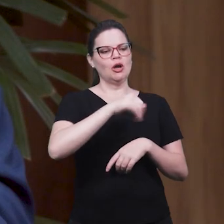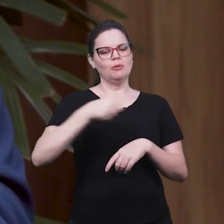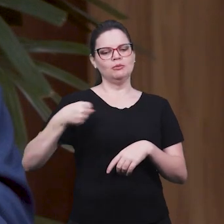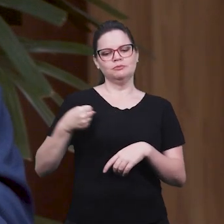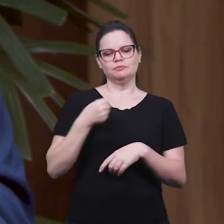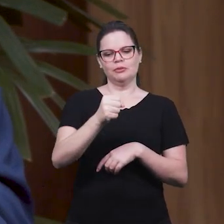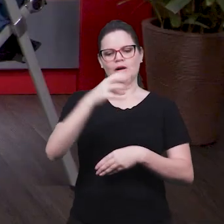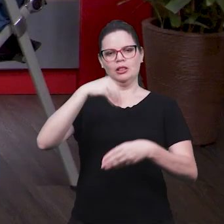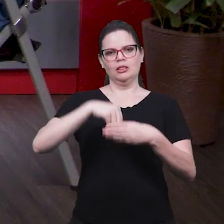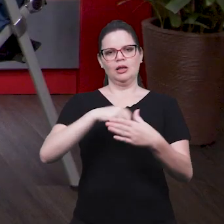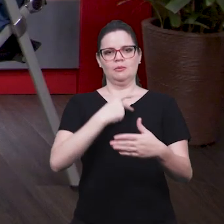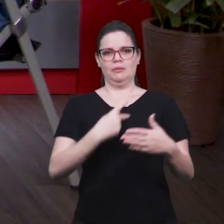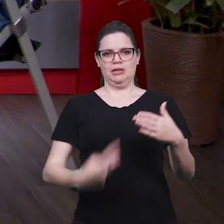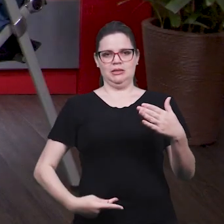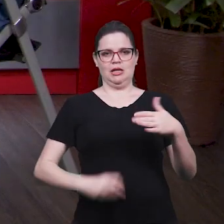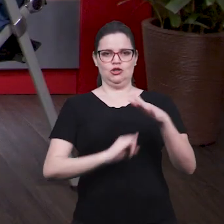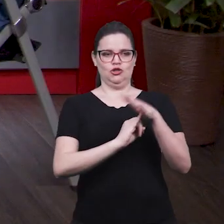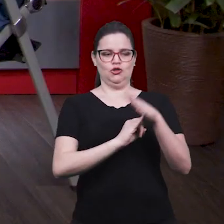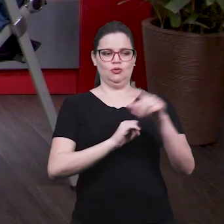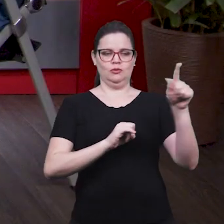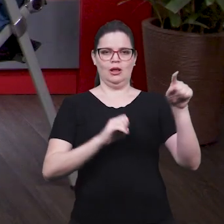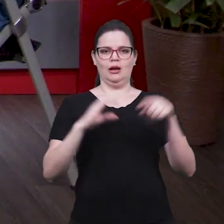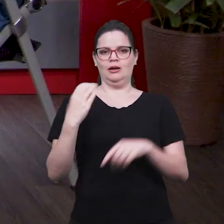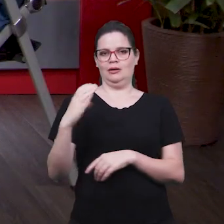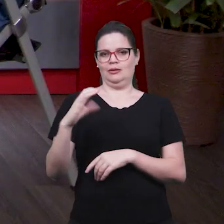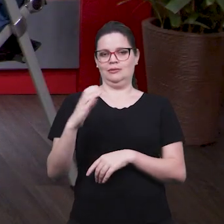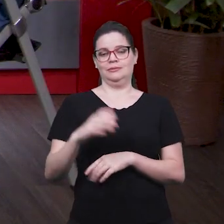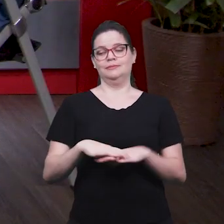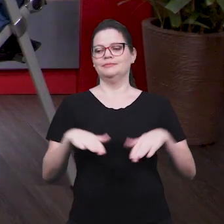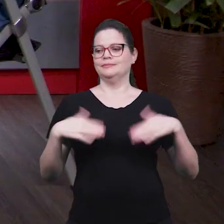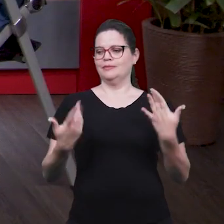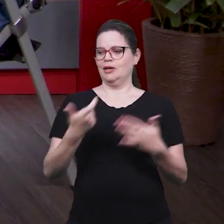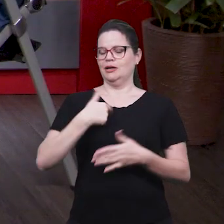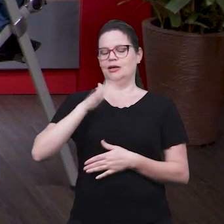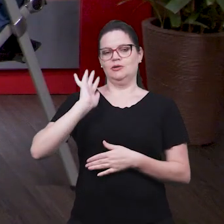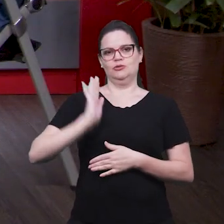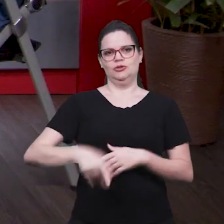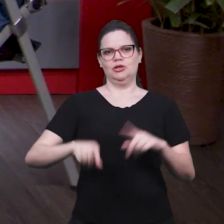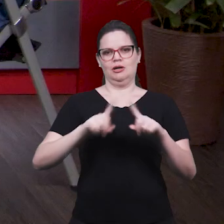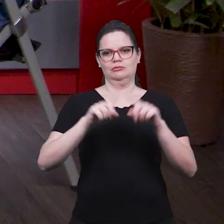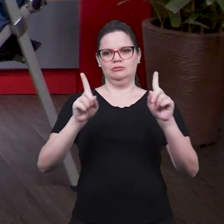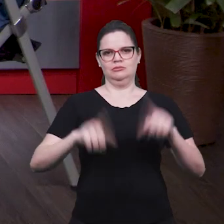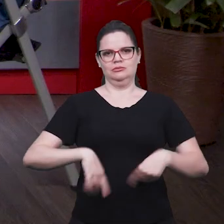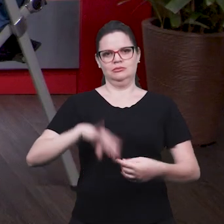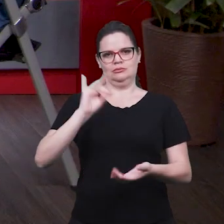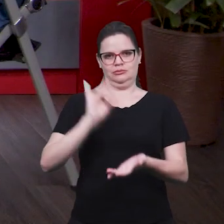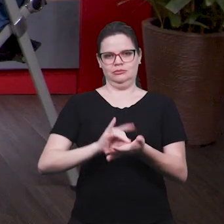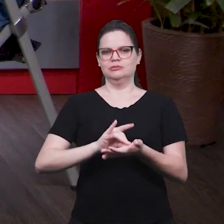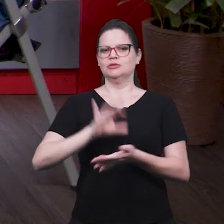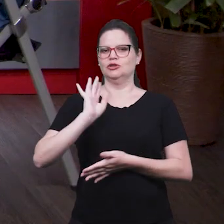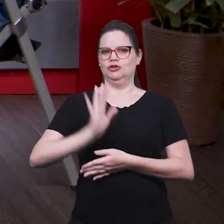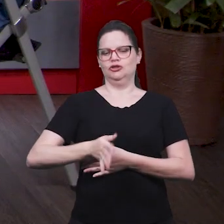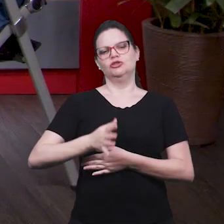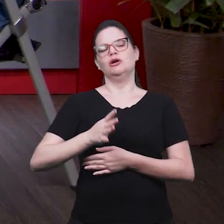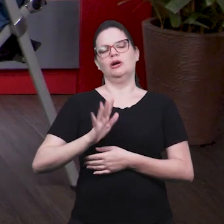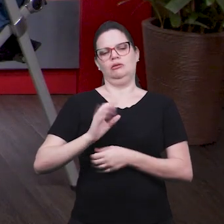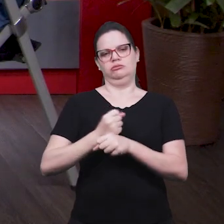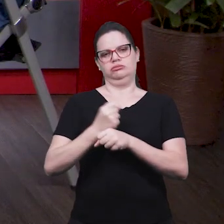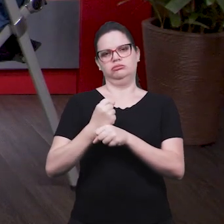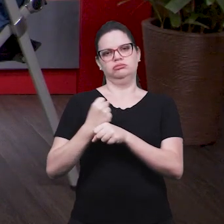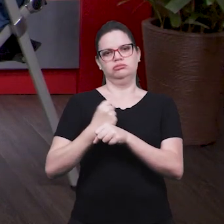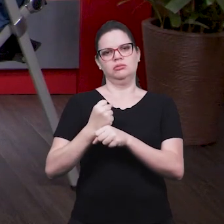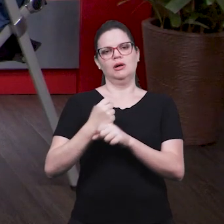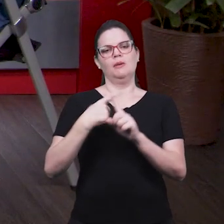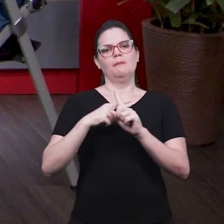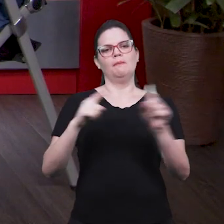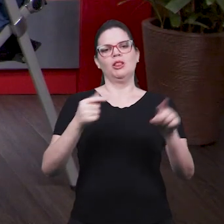de Previdência de Cariacica? Bem, eu sou servidora de carreira, sou servidora efetiva do município e